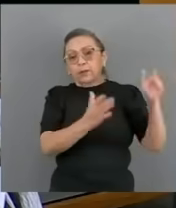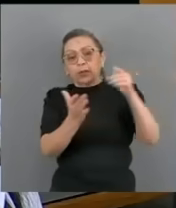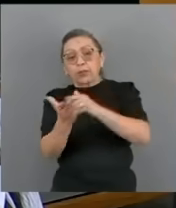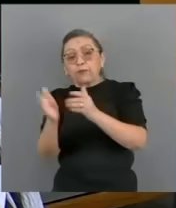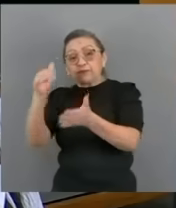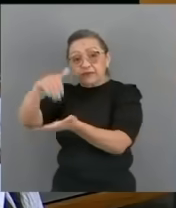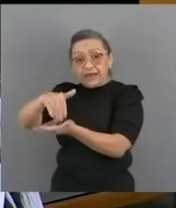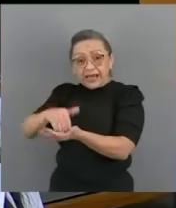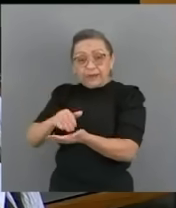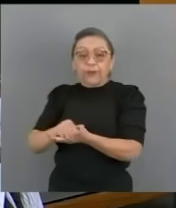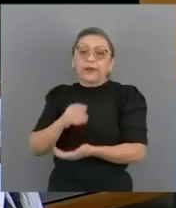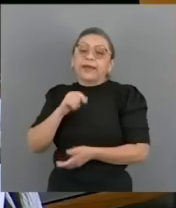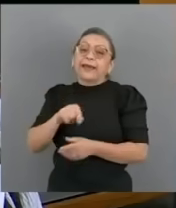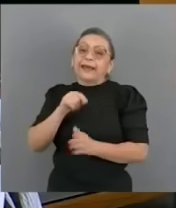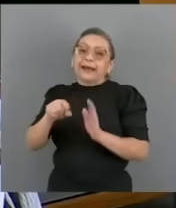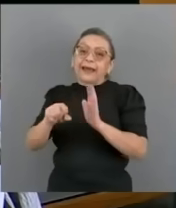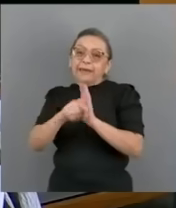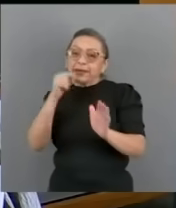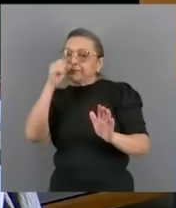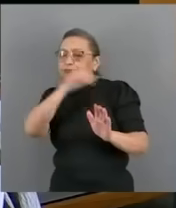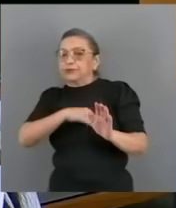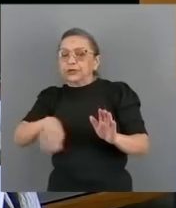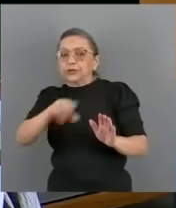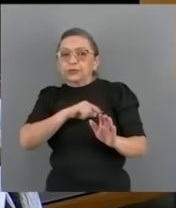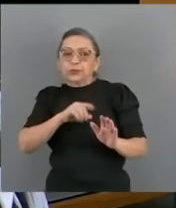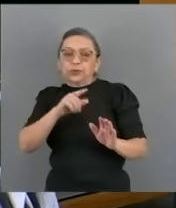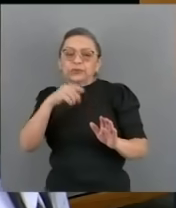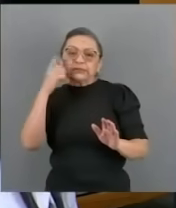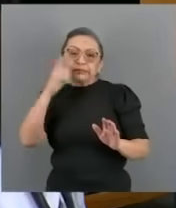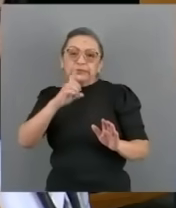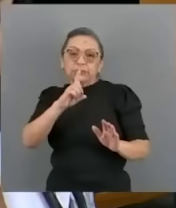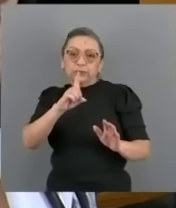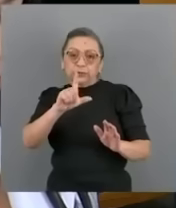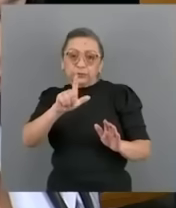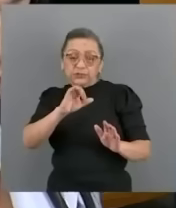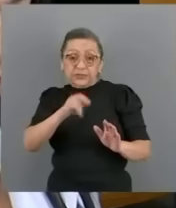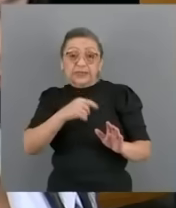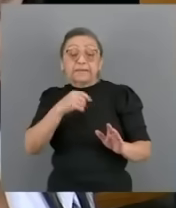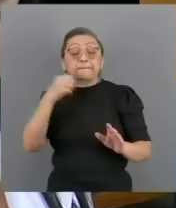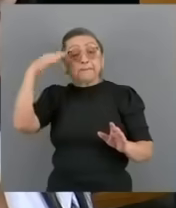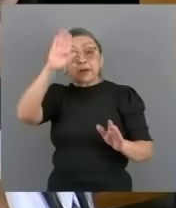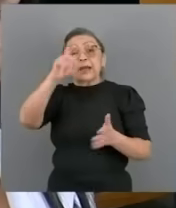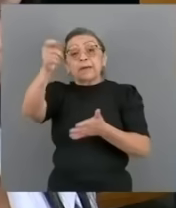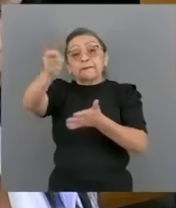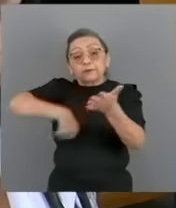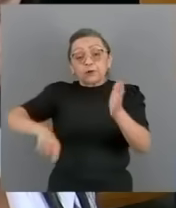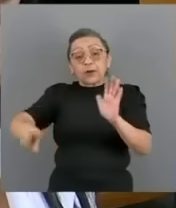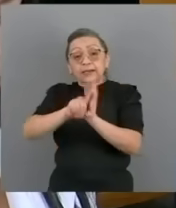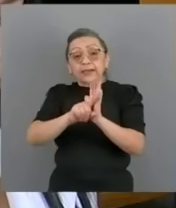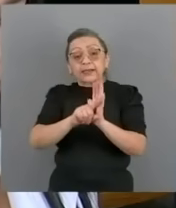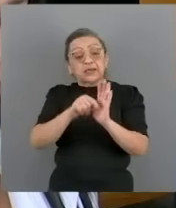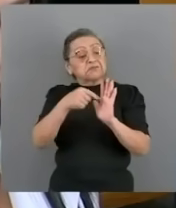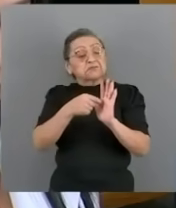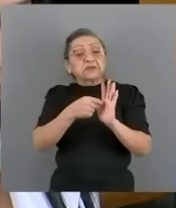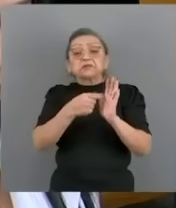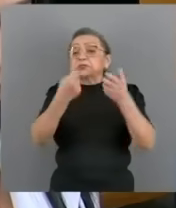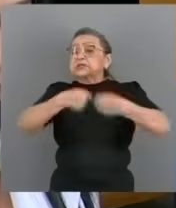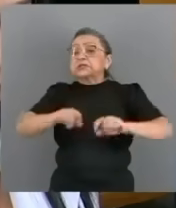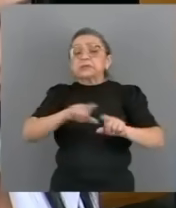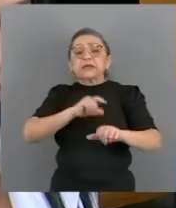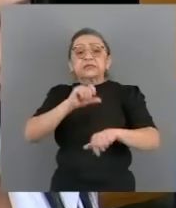Miranda, o Bolsonaro sancionou uma lei que acabou com a necessidade de